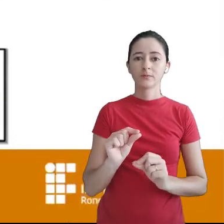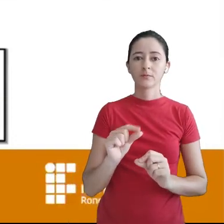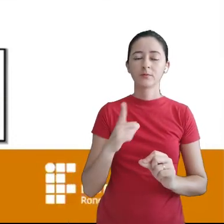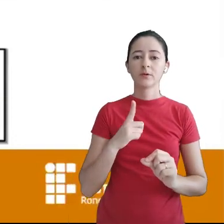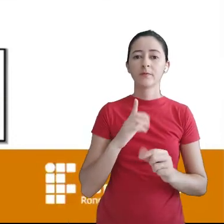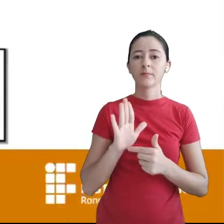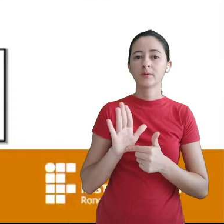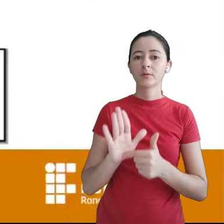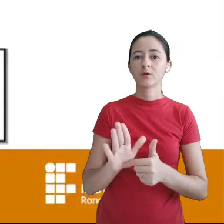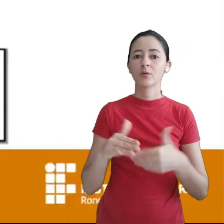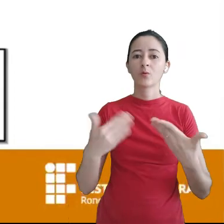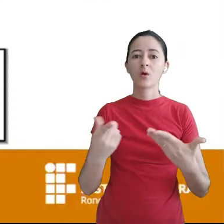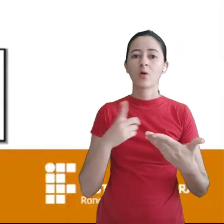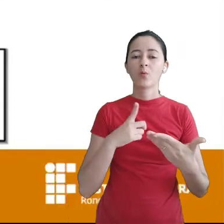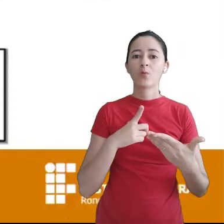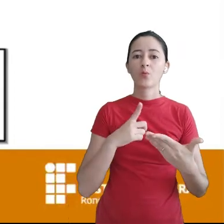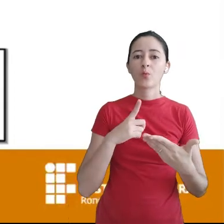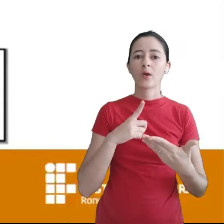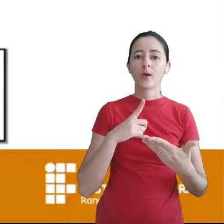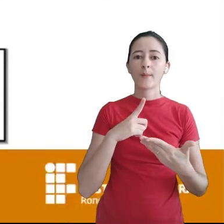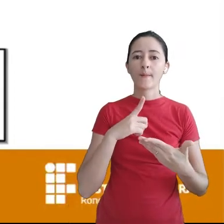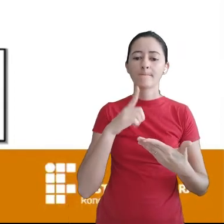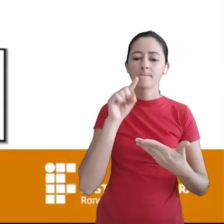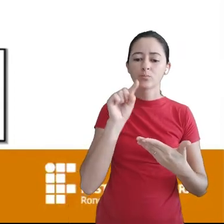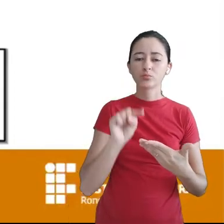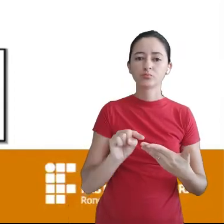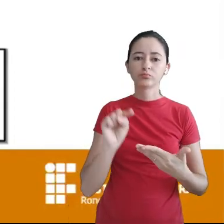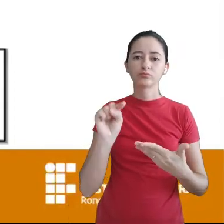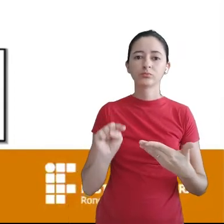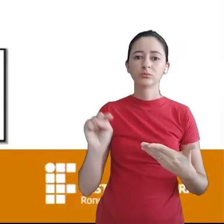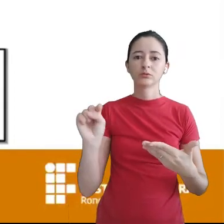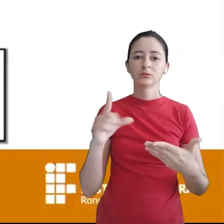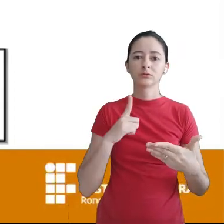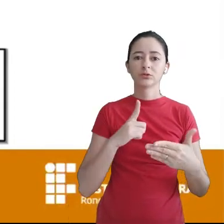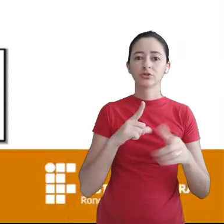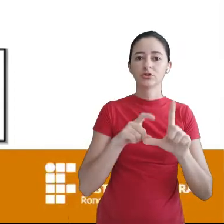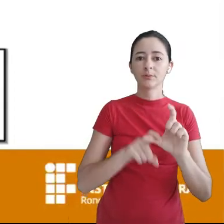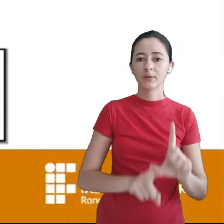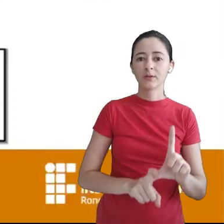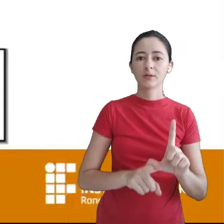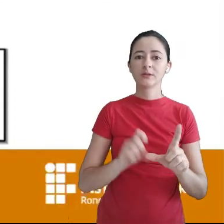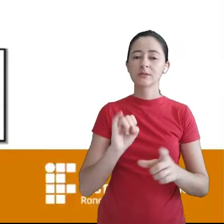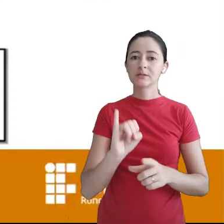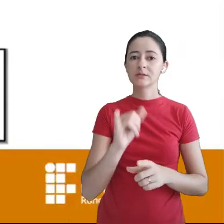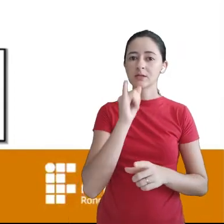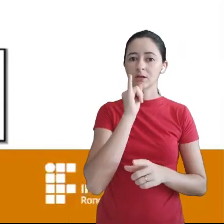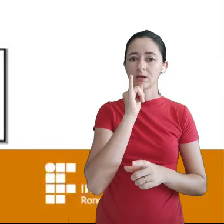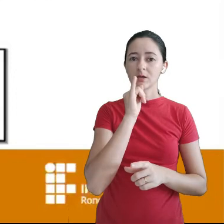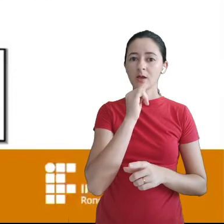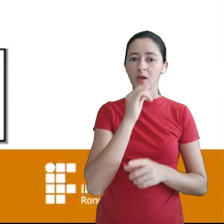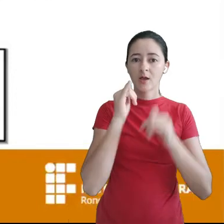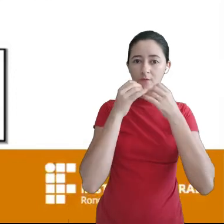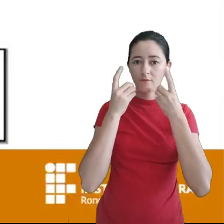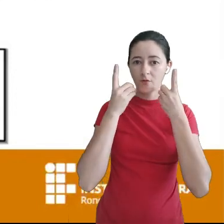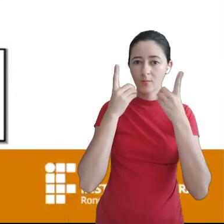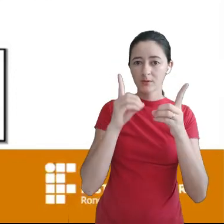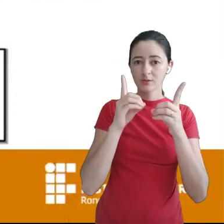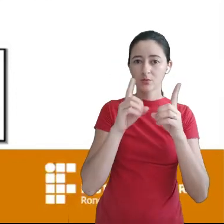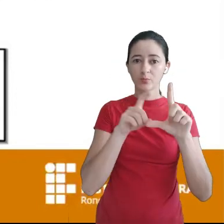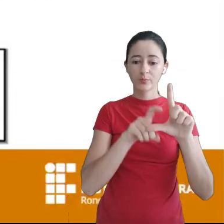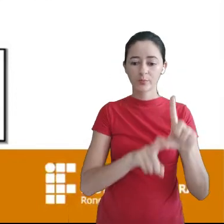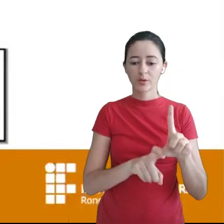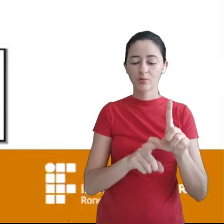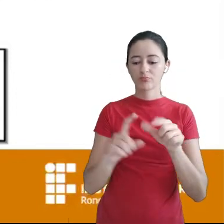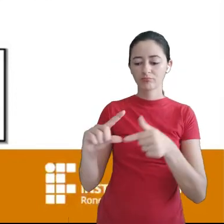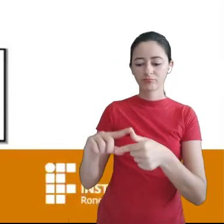mínima, ela vai dizer qual é o grau de dependência dos dados entre essas duas tabelas. Se